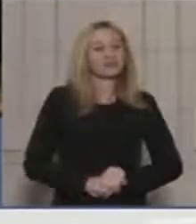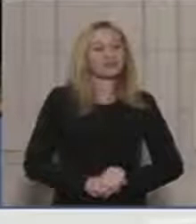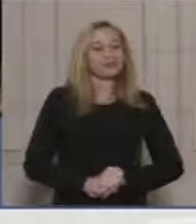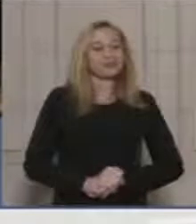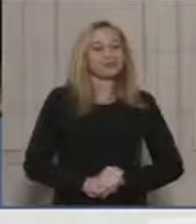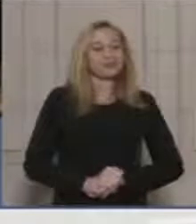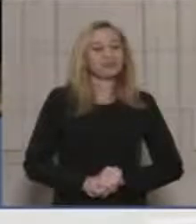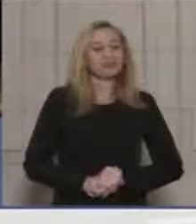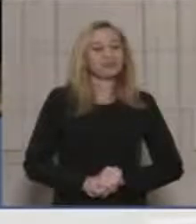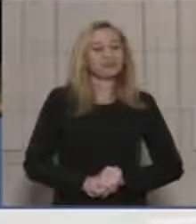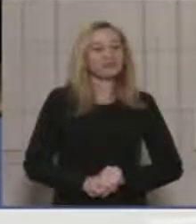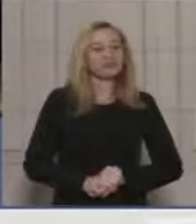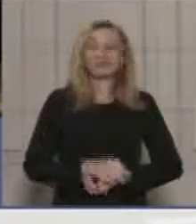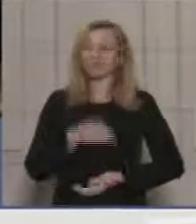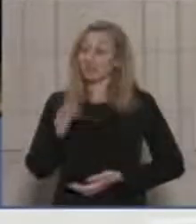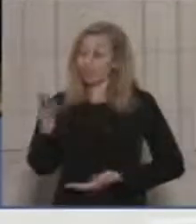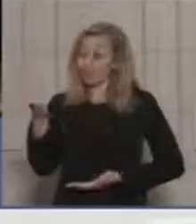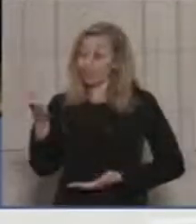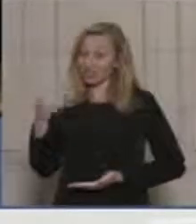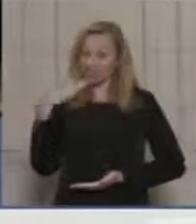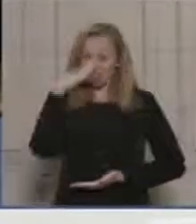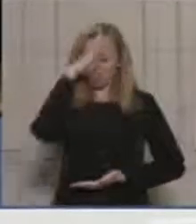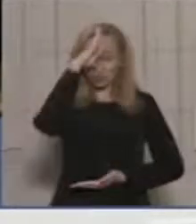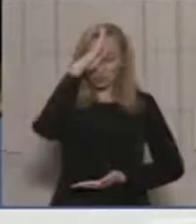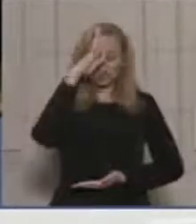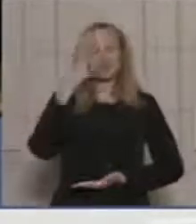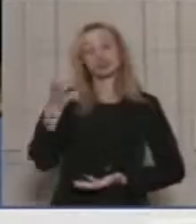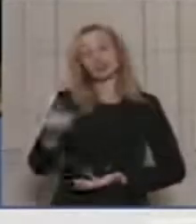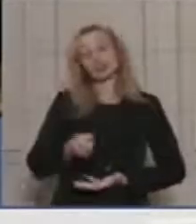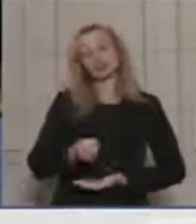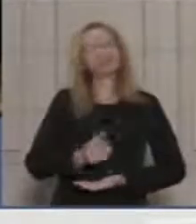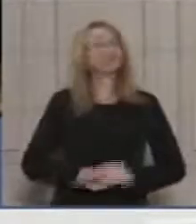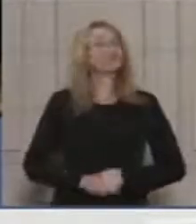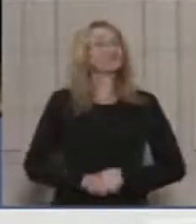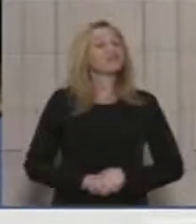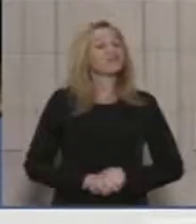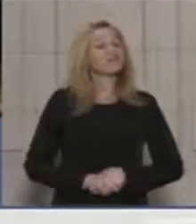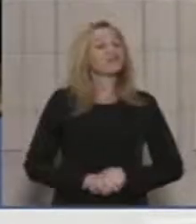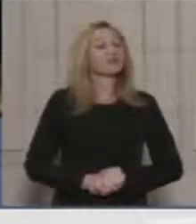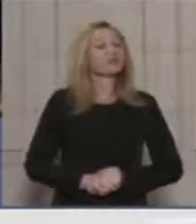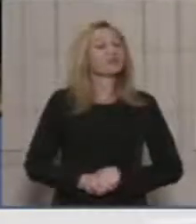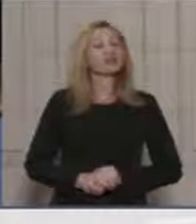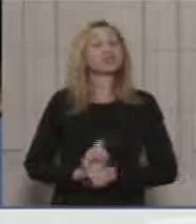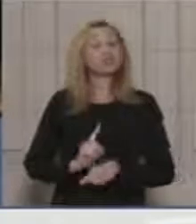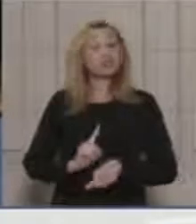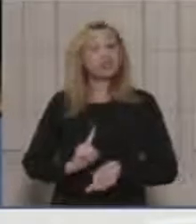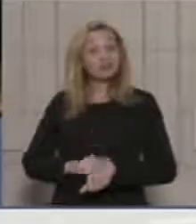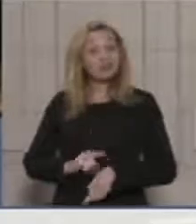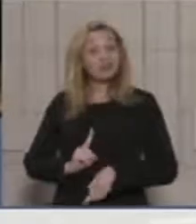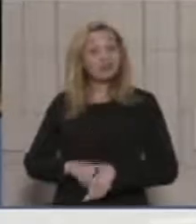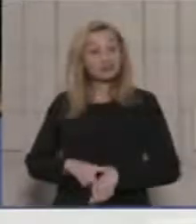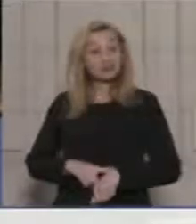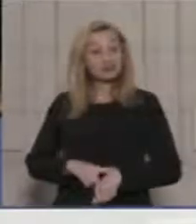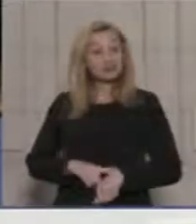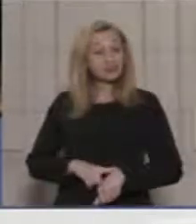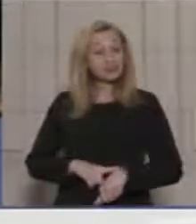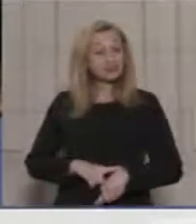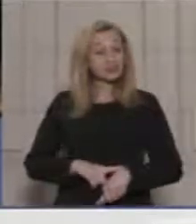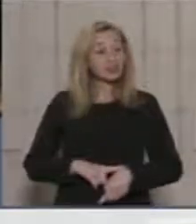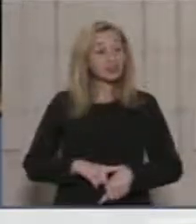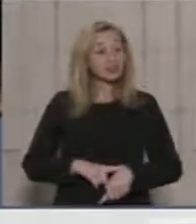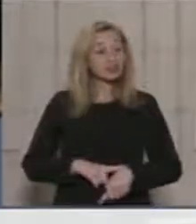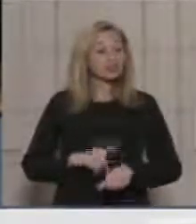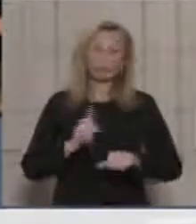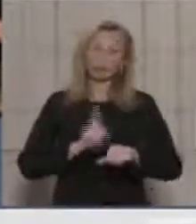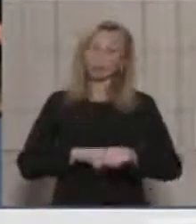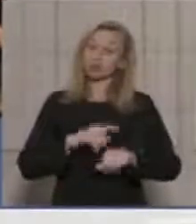dele ser, Bolsonaro, recebido pelo Trump, e na hora da solenidade